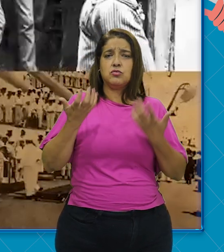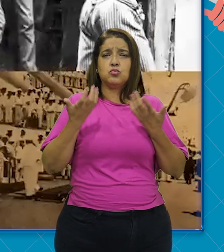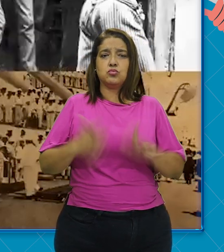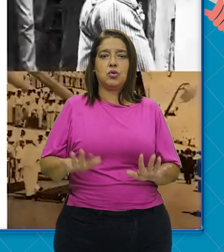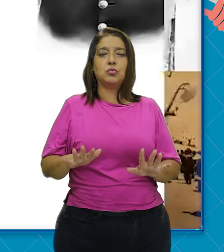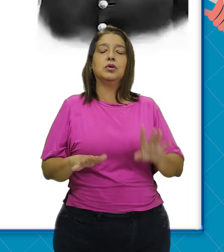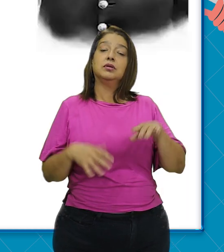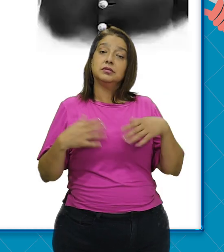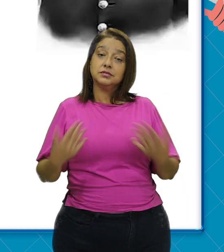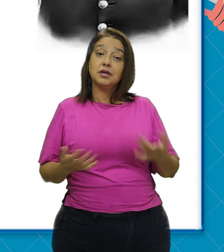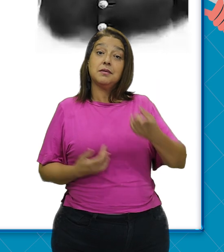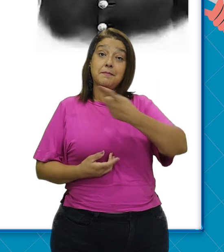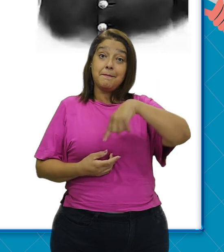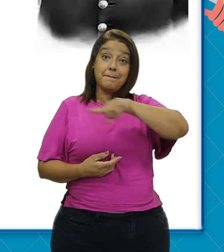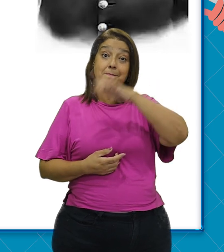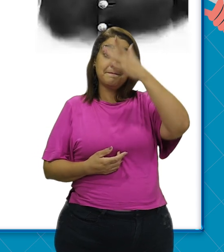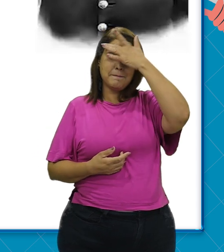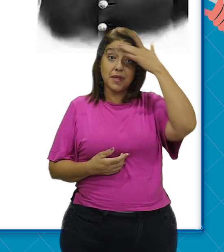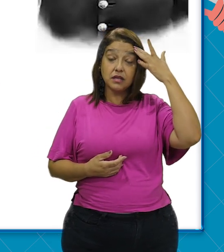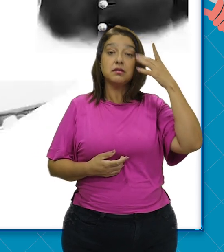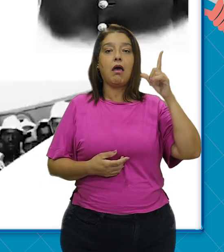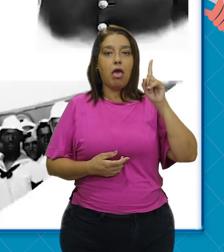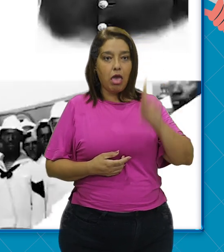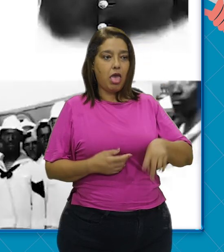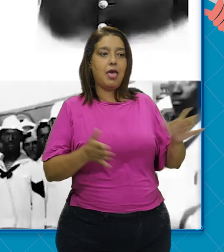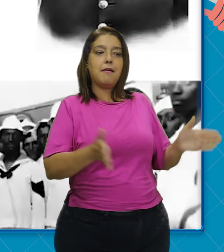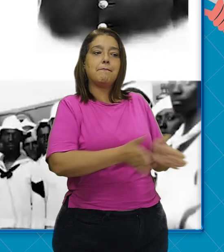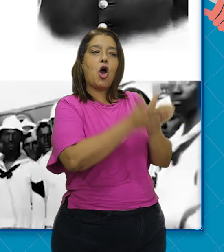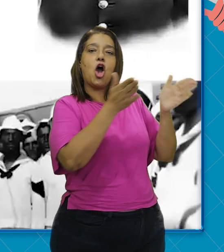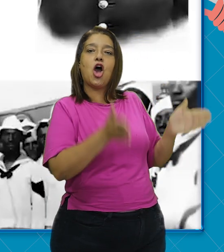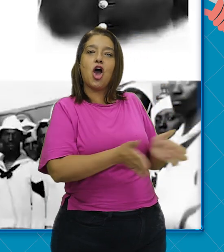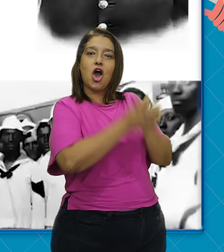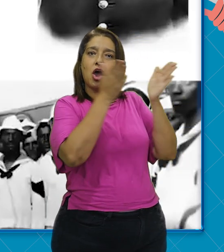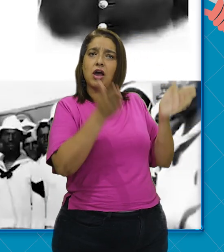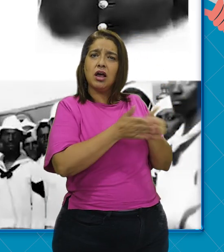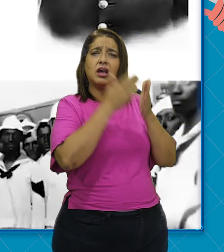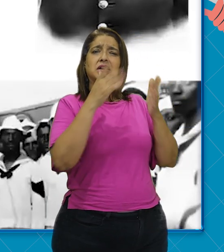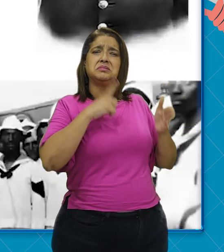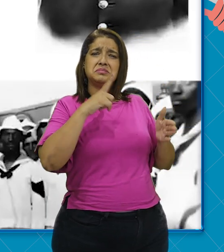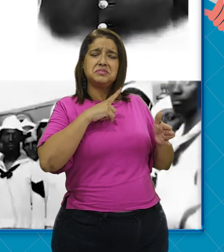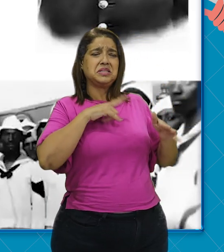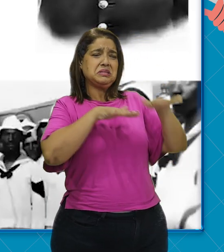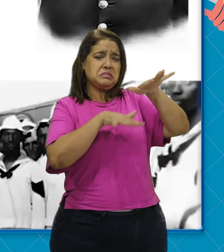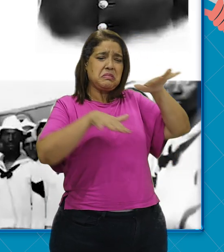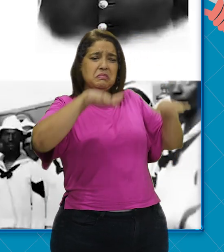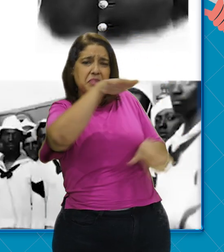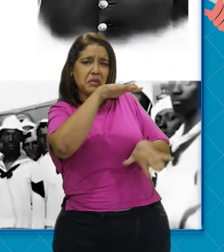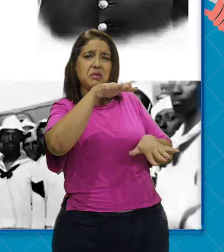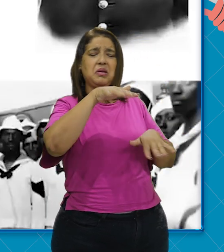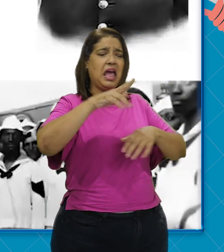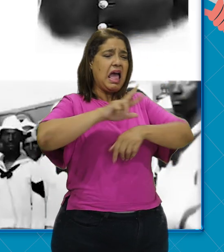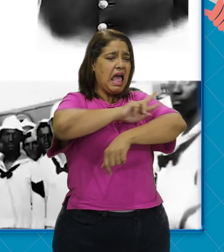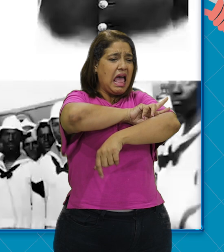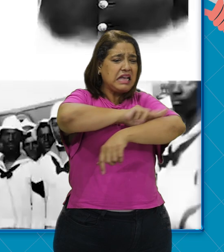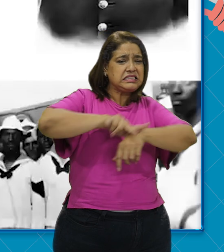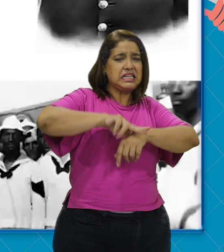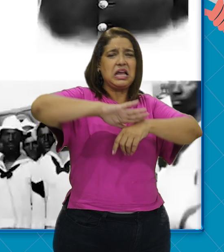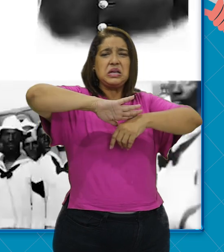que muitos dos marujos tinham origem pobre e escrava, sofrendo muito com a desigualdade social e racial existentes na Primeira